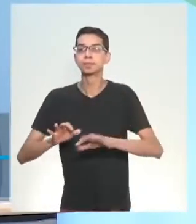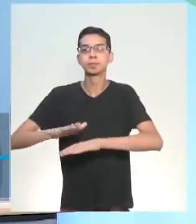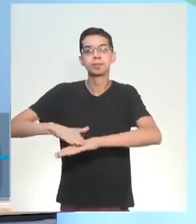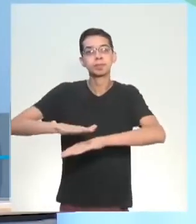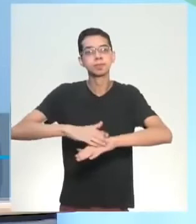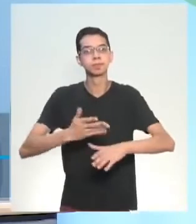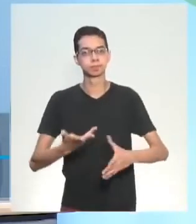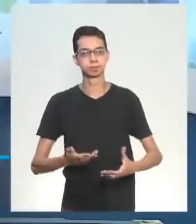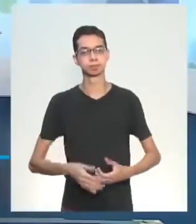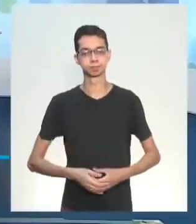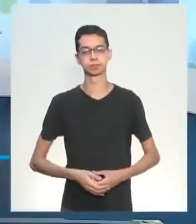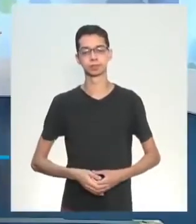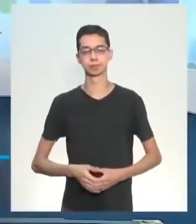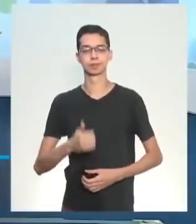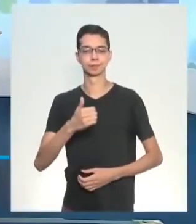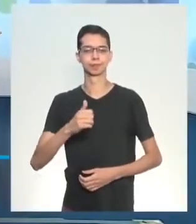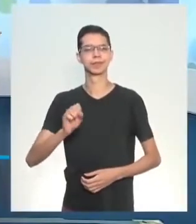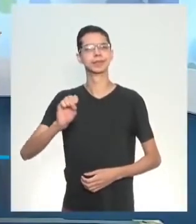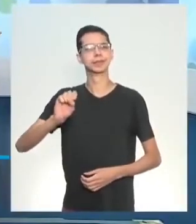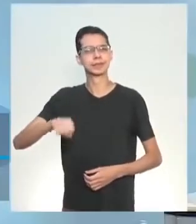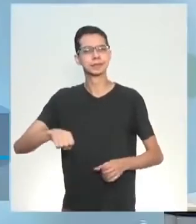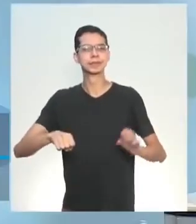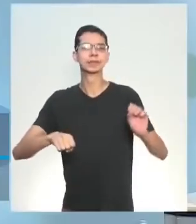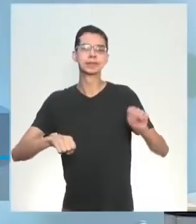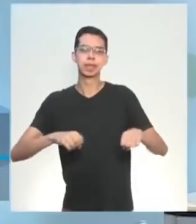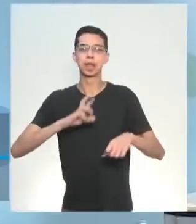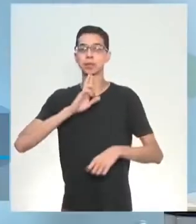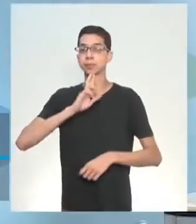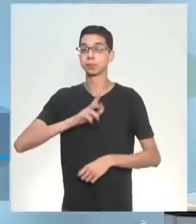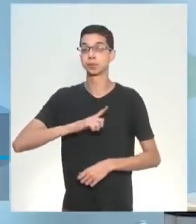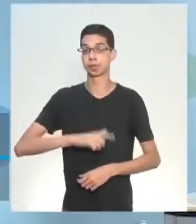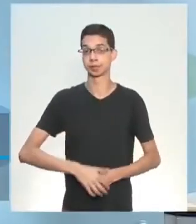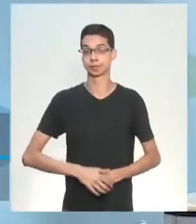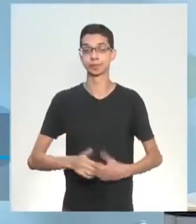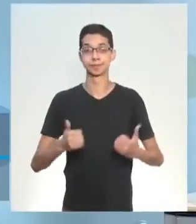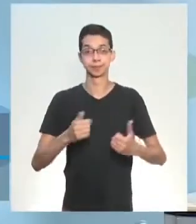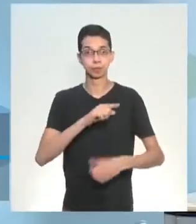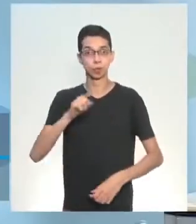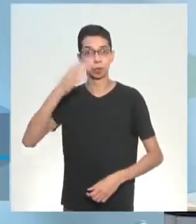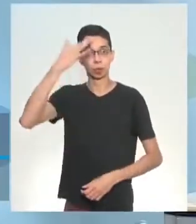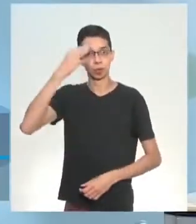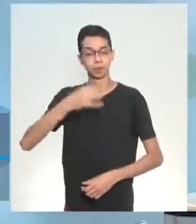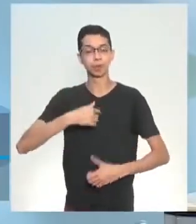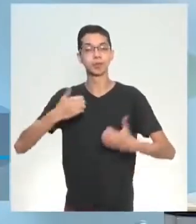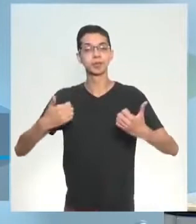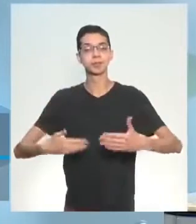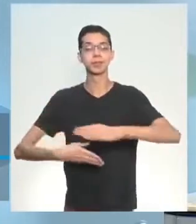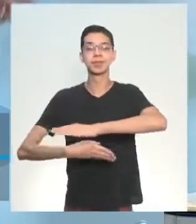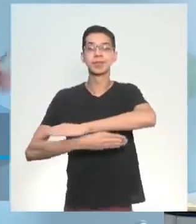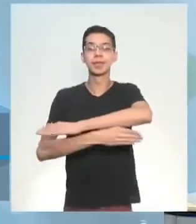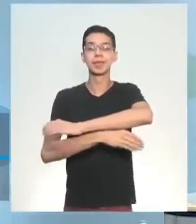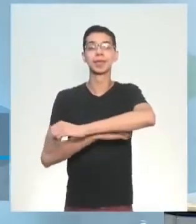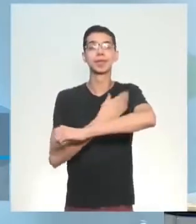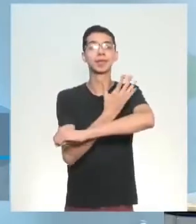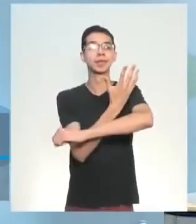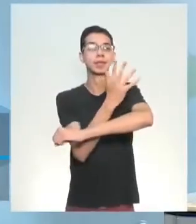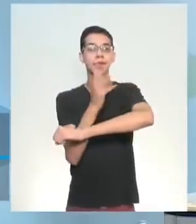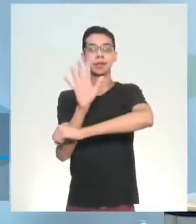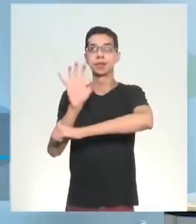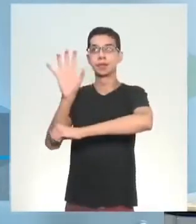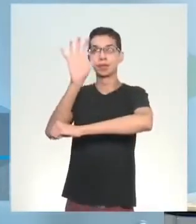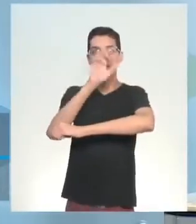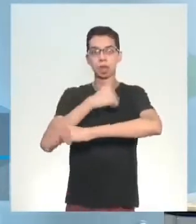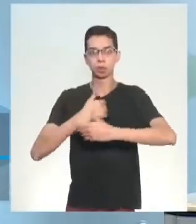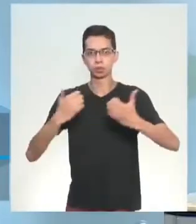Sim. Beleza. Então, assim, já deu para entender, Quando eu falo de ecossistema, não necessariamente eu estou falando de uma floresta como um